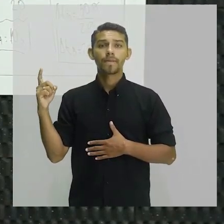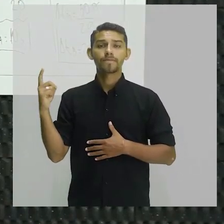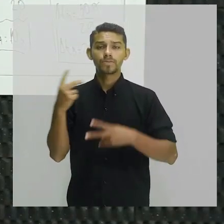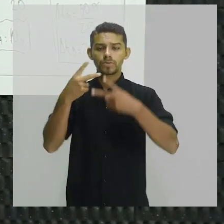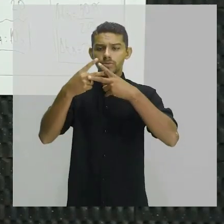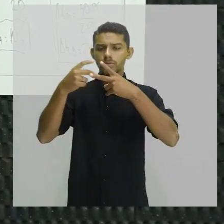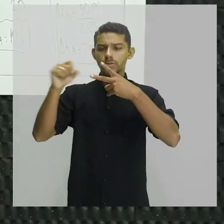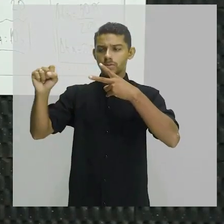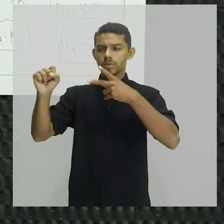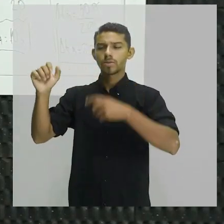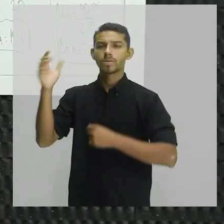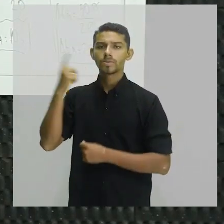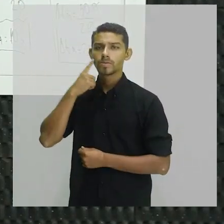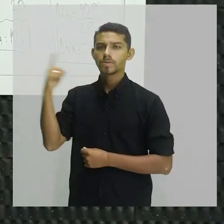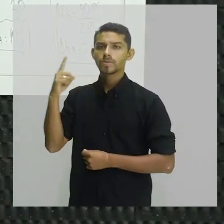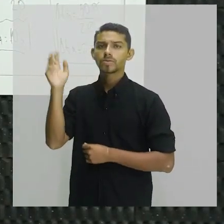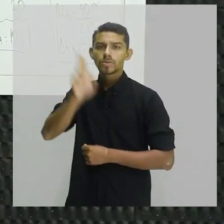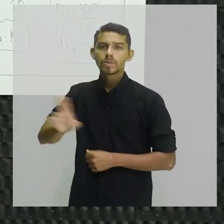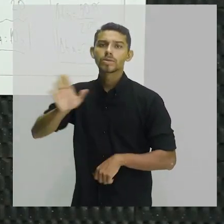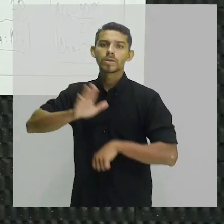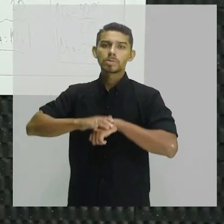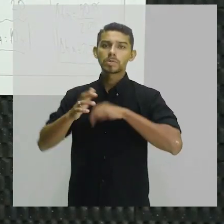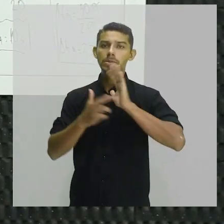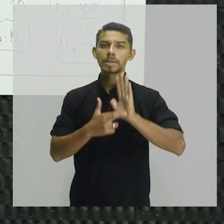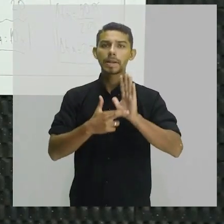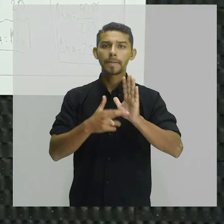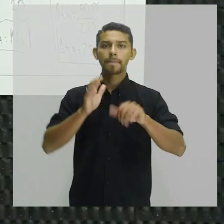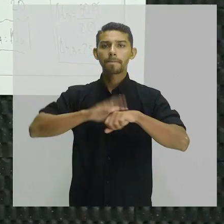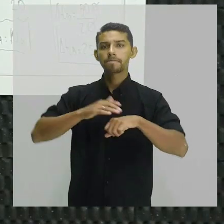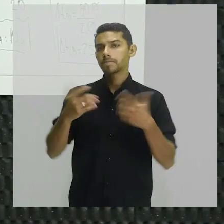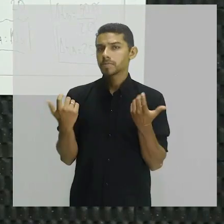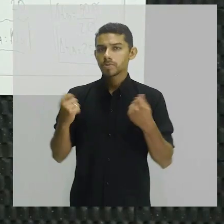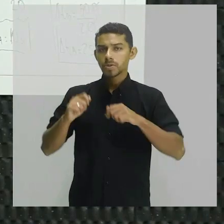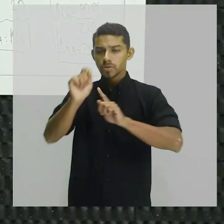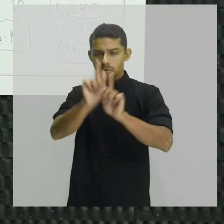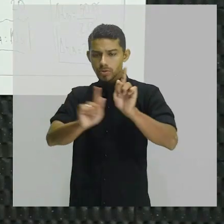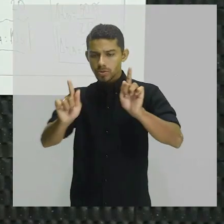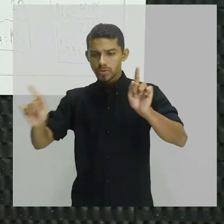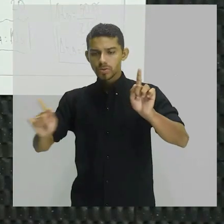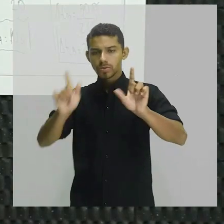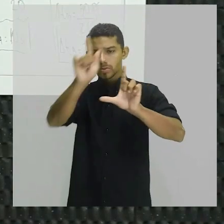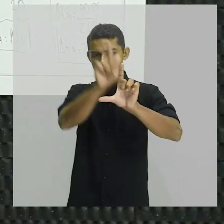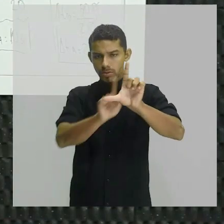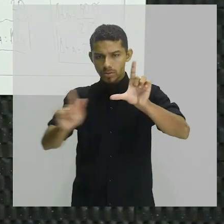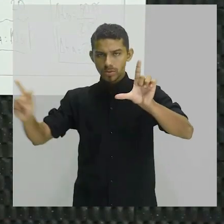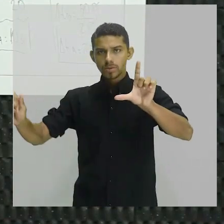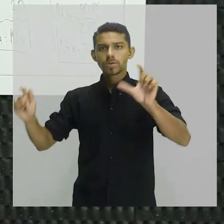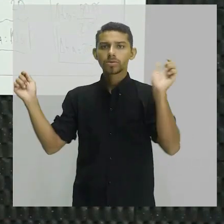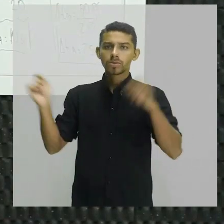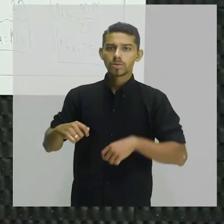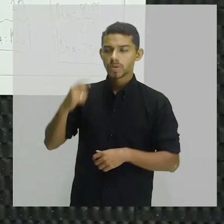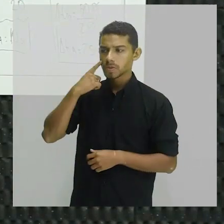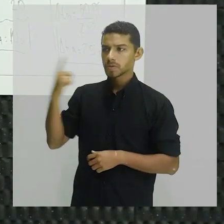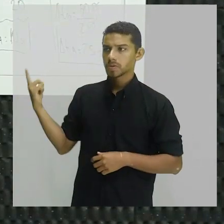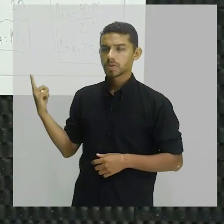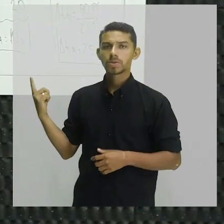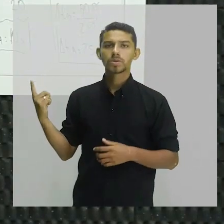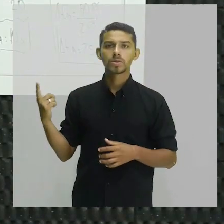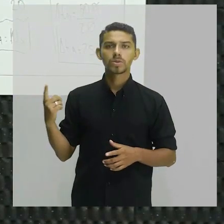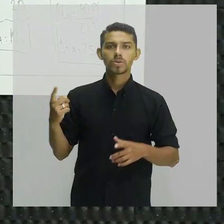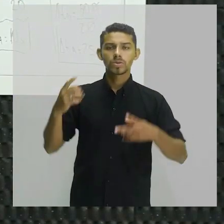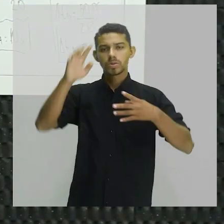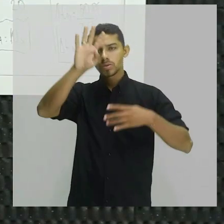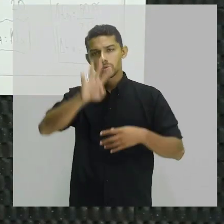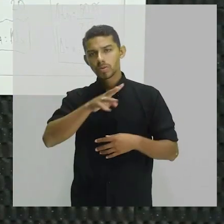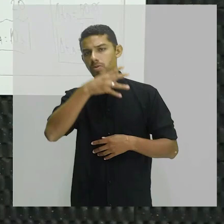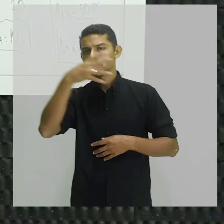né? Lembrando que são funções, nós podemos representar isso aqui de forma gráfica, né? Em forma de gráficos, certo? Chamamos de gráficos